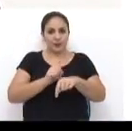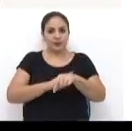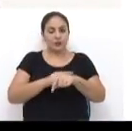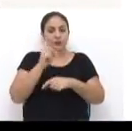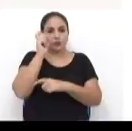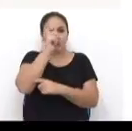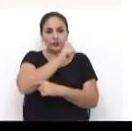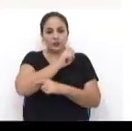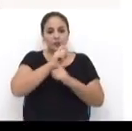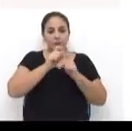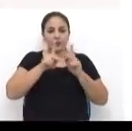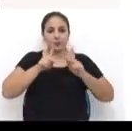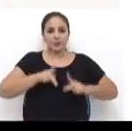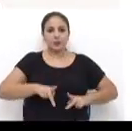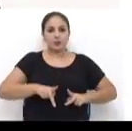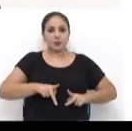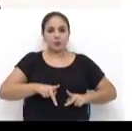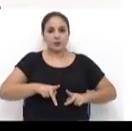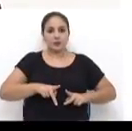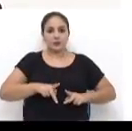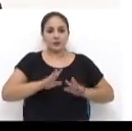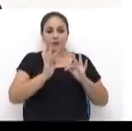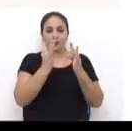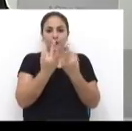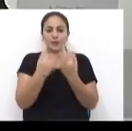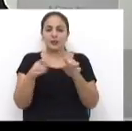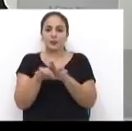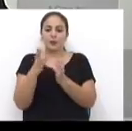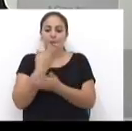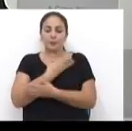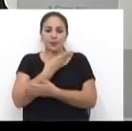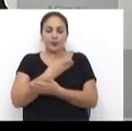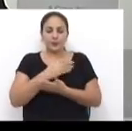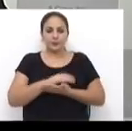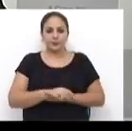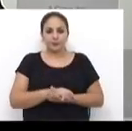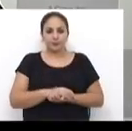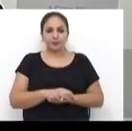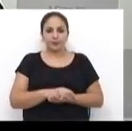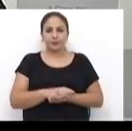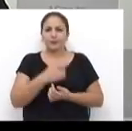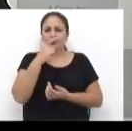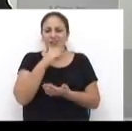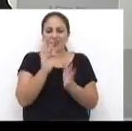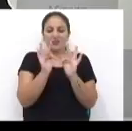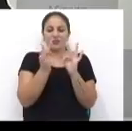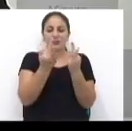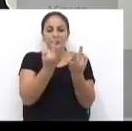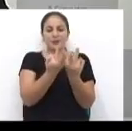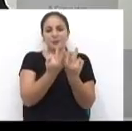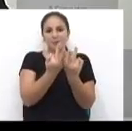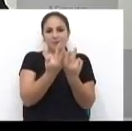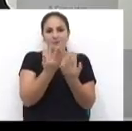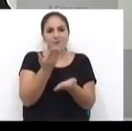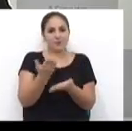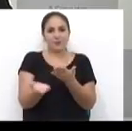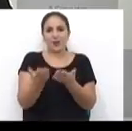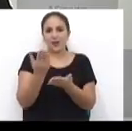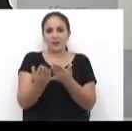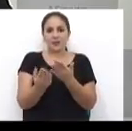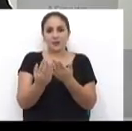momento é delicado para parentes e amigos das vítimas. Eu acho que a família